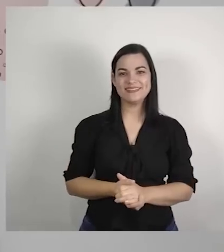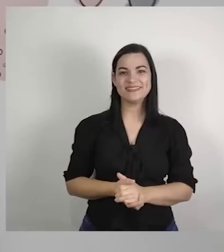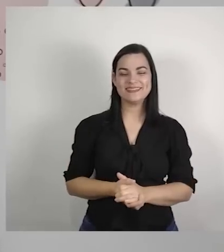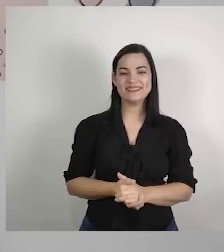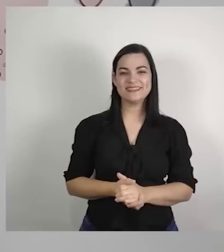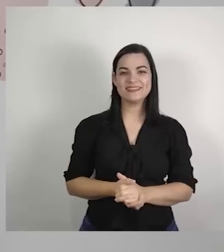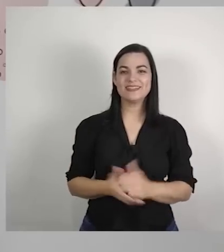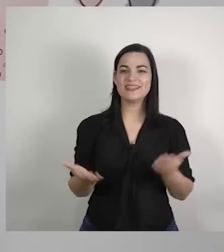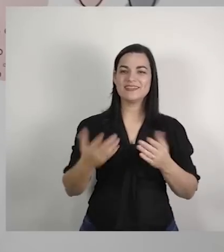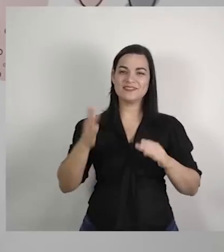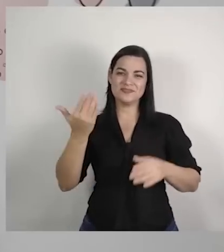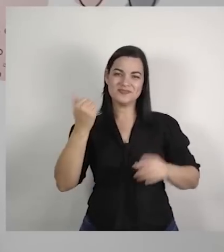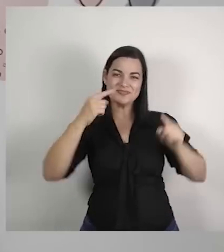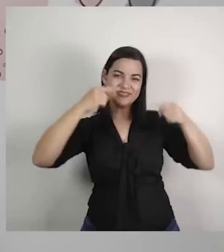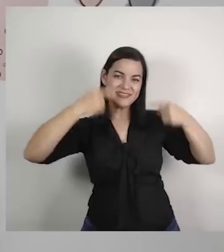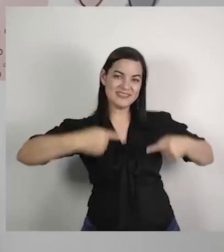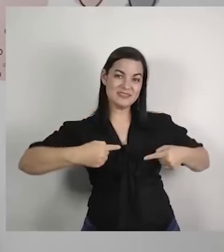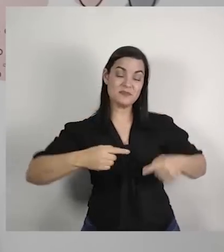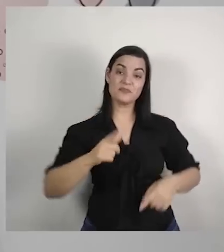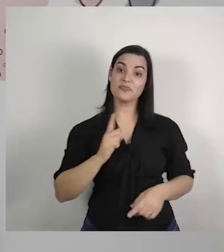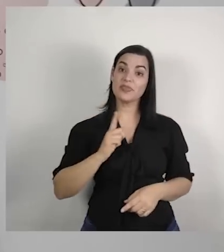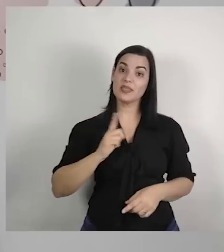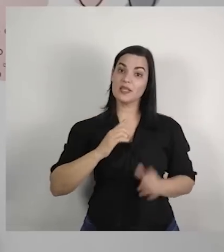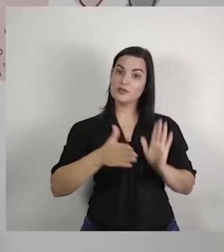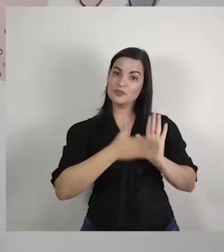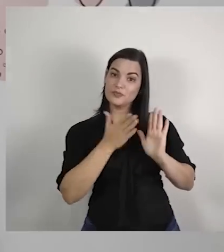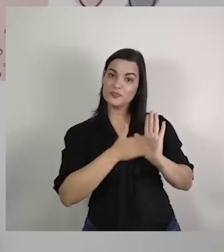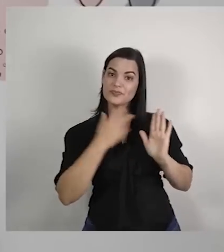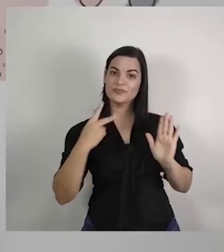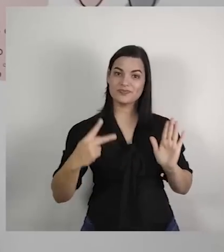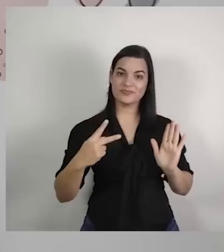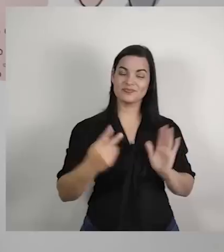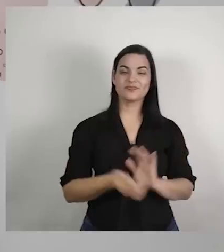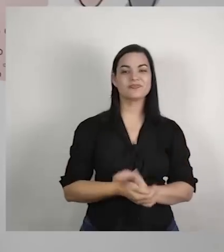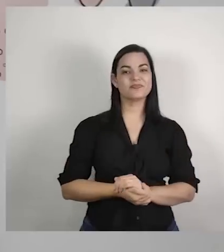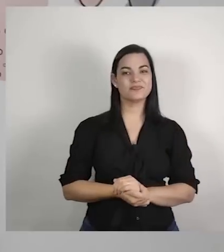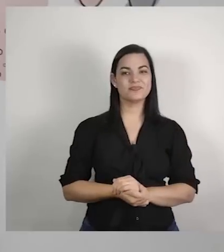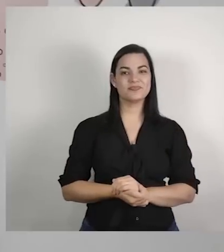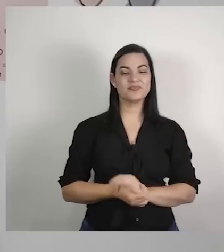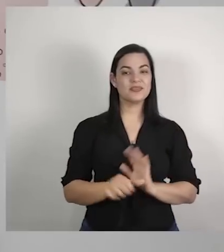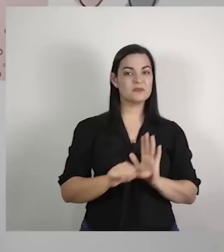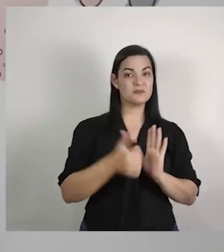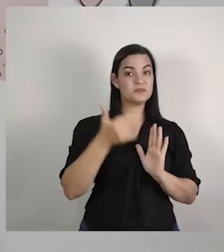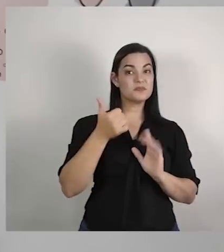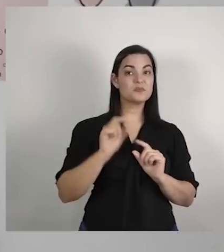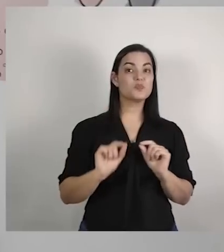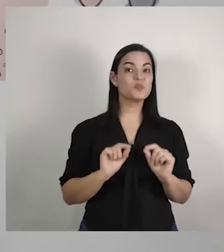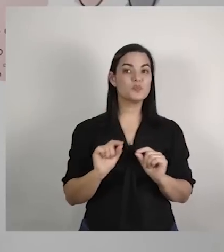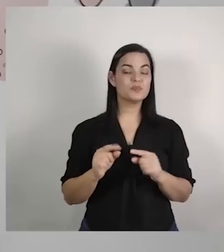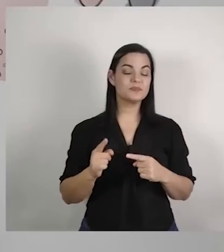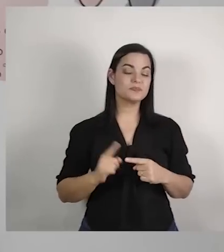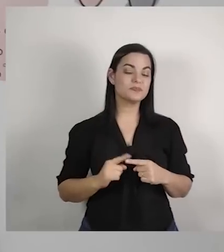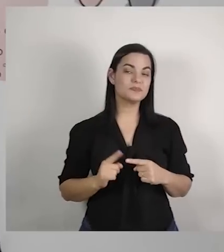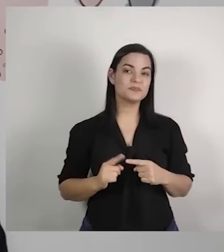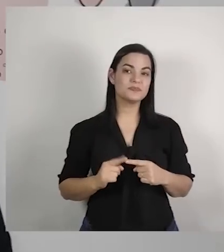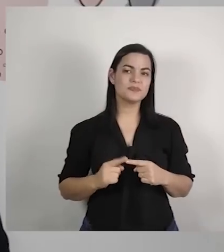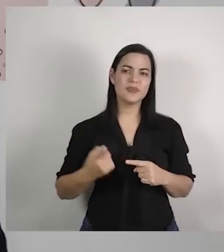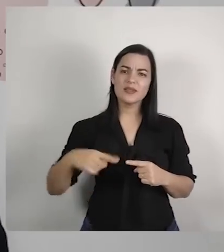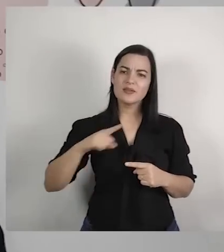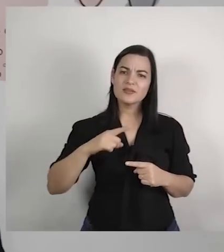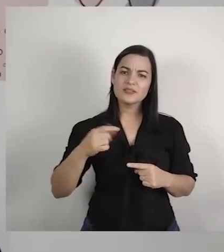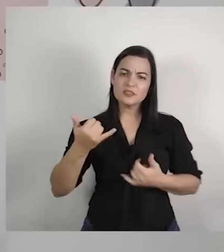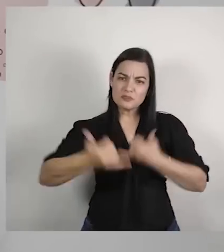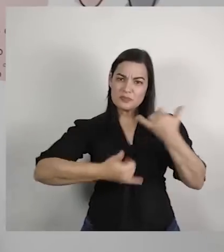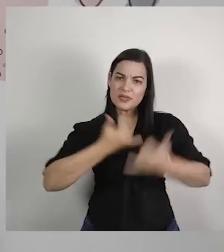desses materiais. Então agora vamos para o nosso desafio. Eu tenho 2 propostas para vocês. A primeira,